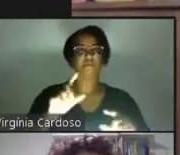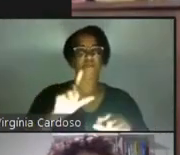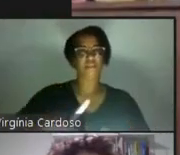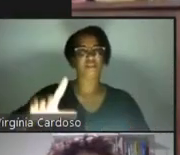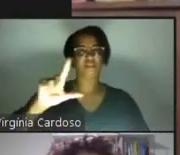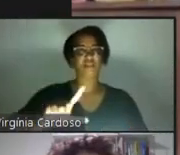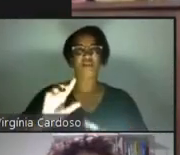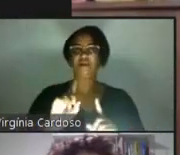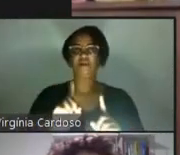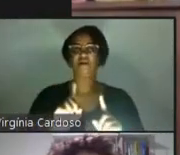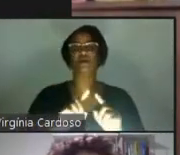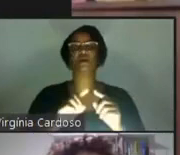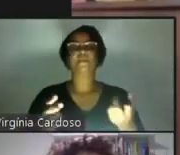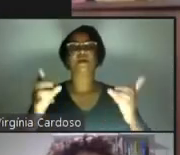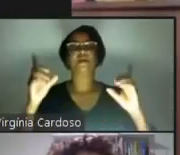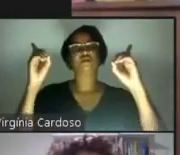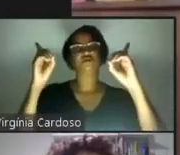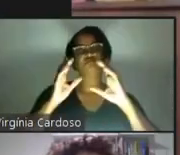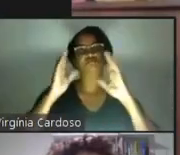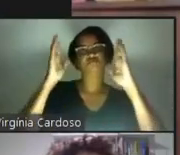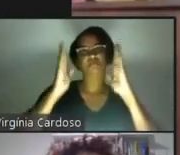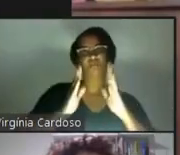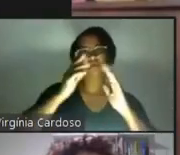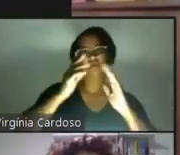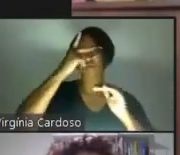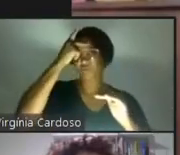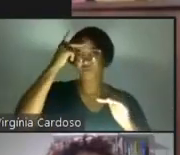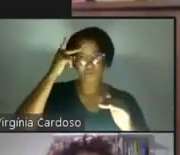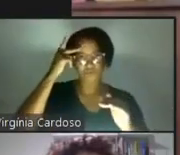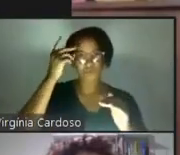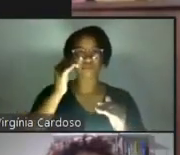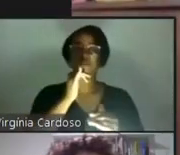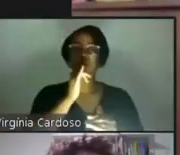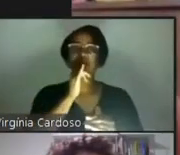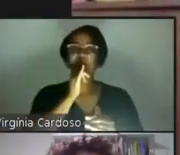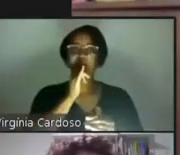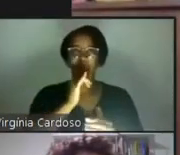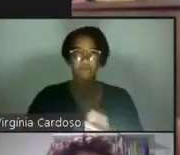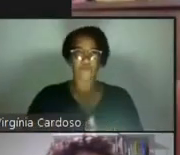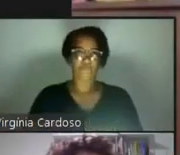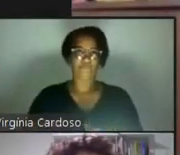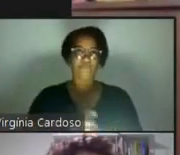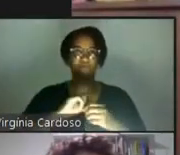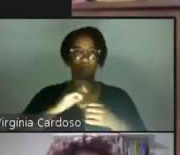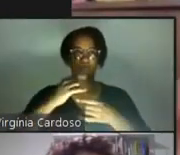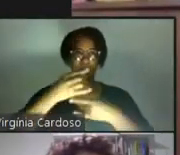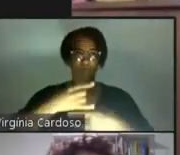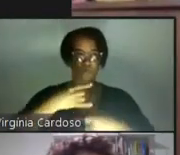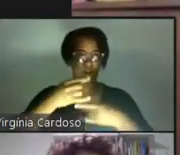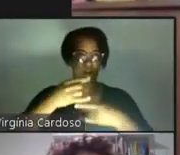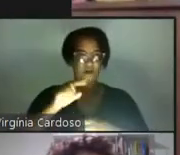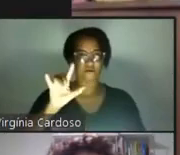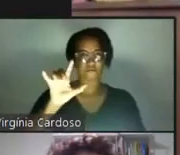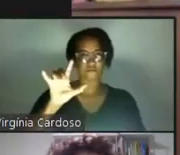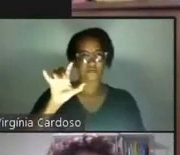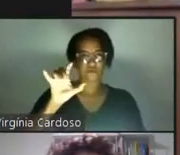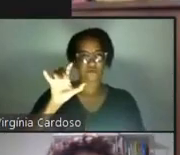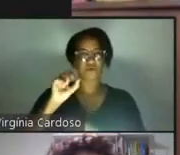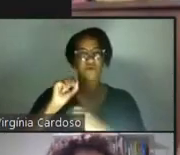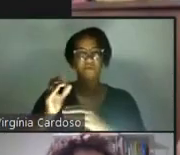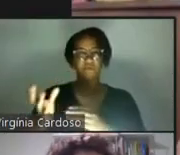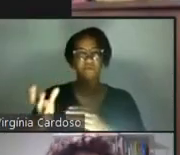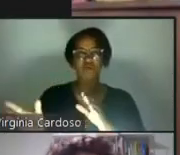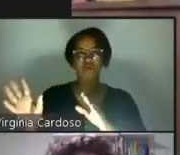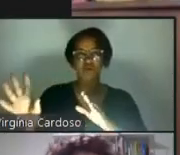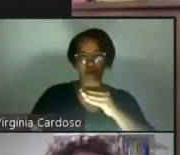num tete-a-tete com as pessoas, por exemplo, uma live no Instagram que possa incluir as pessoas. E